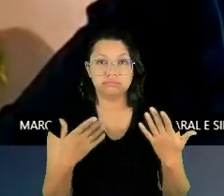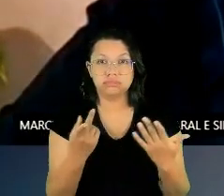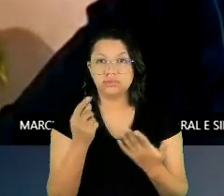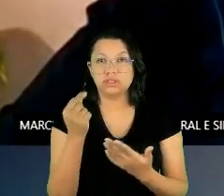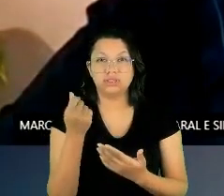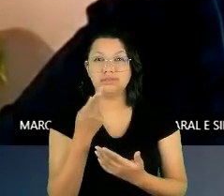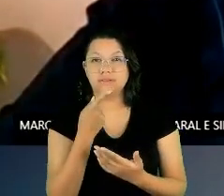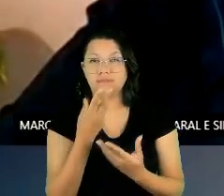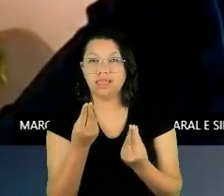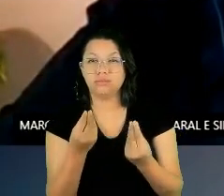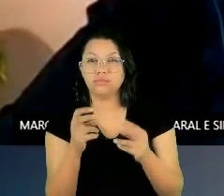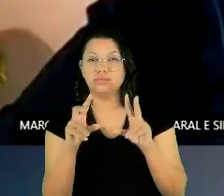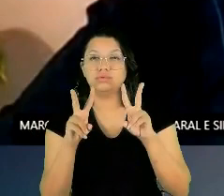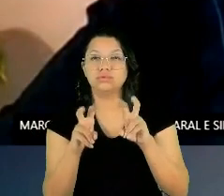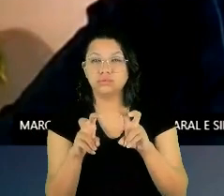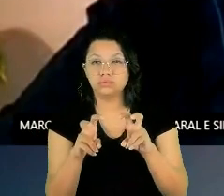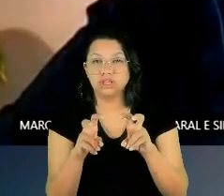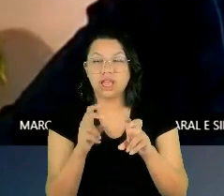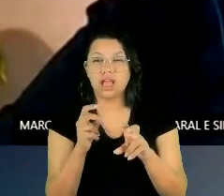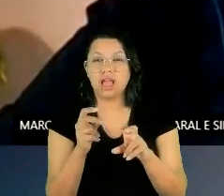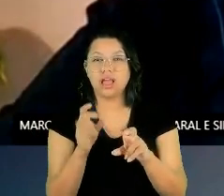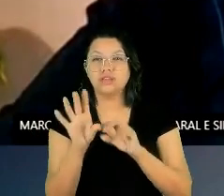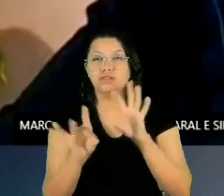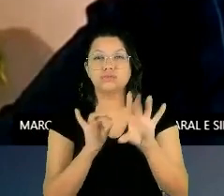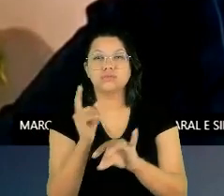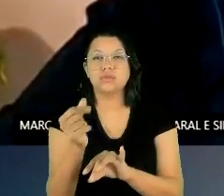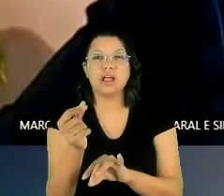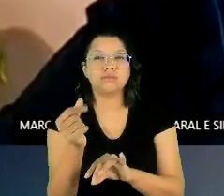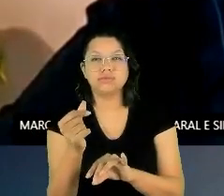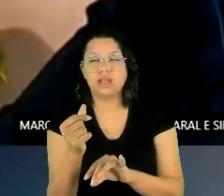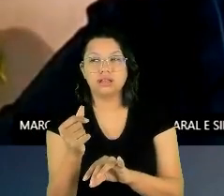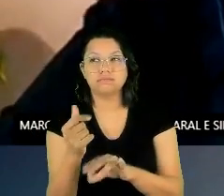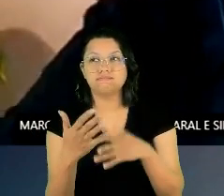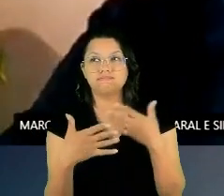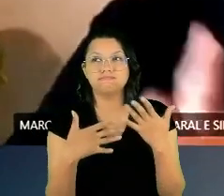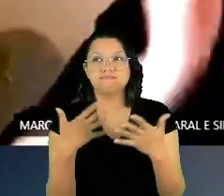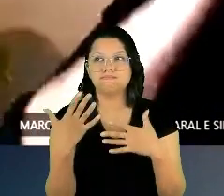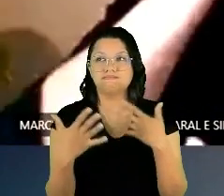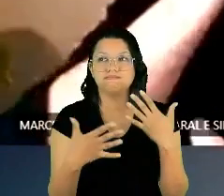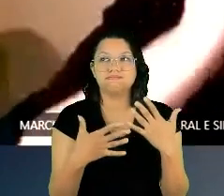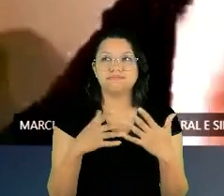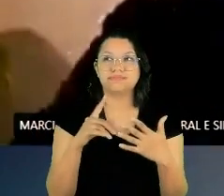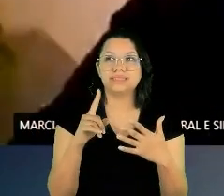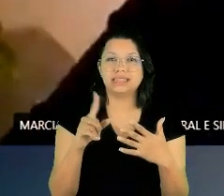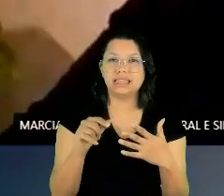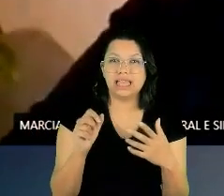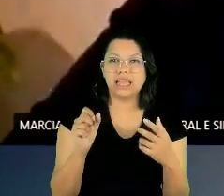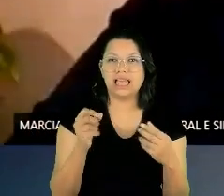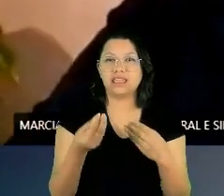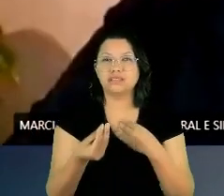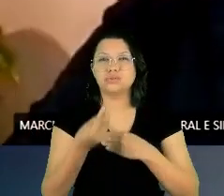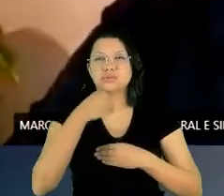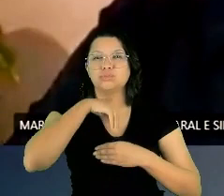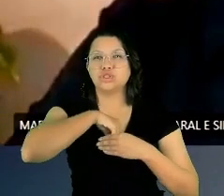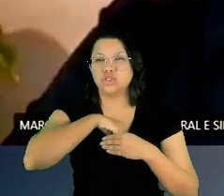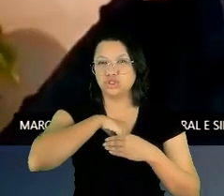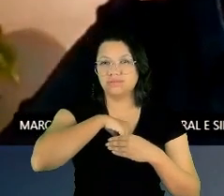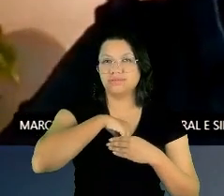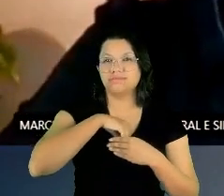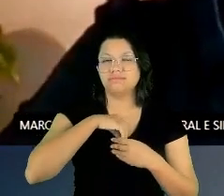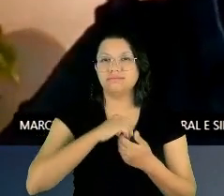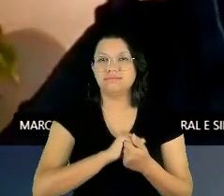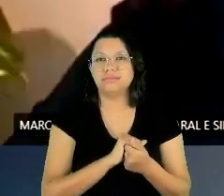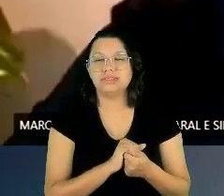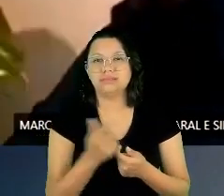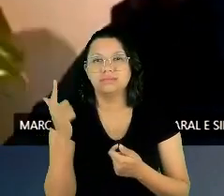o dinheiro ele não me diz muita coisa. Minha preferência pelo dinheiro ela é uma preferência muito abstrata, para